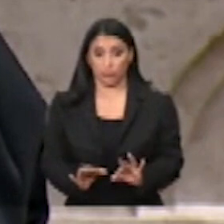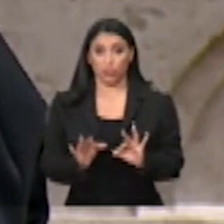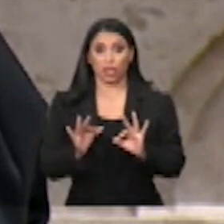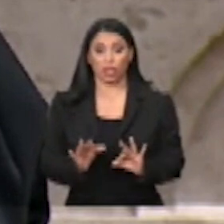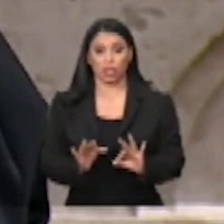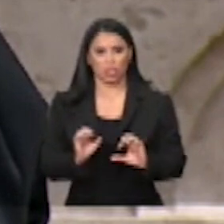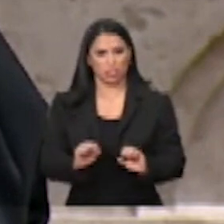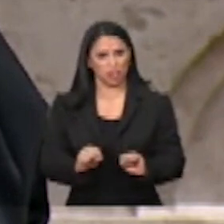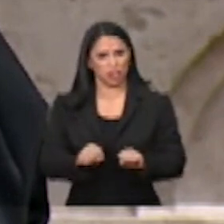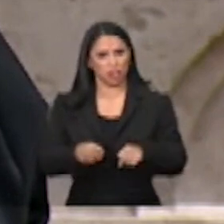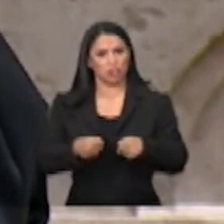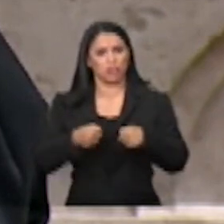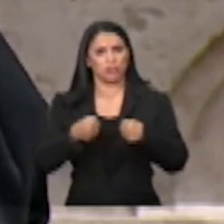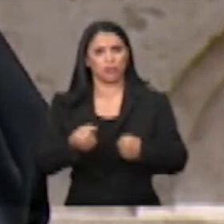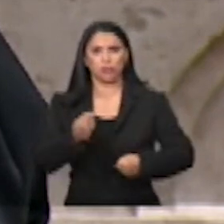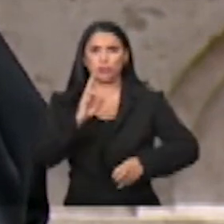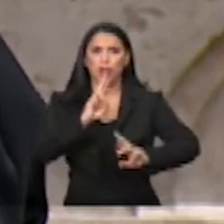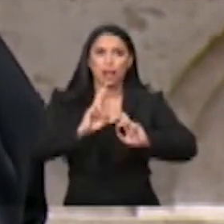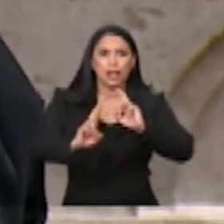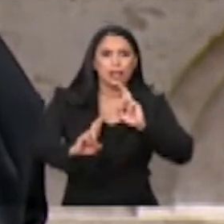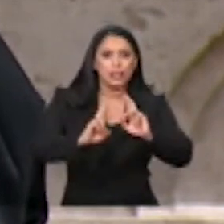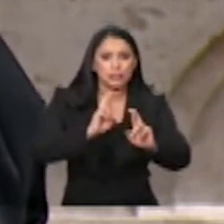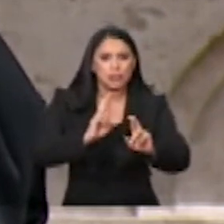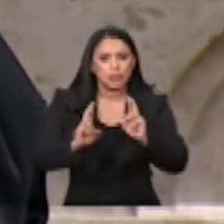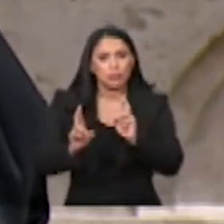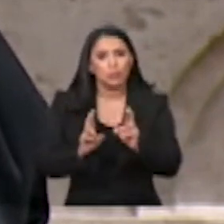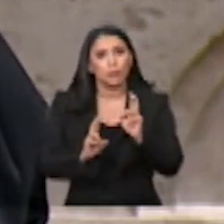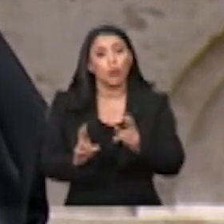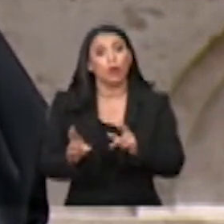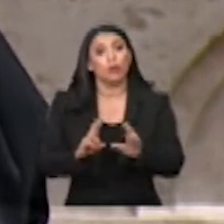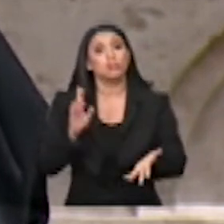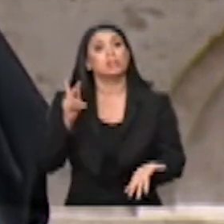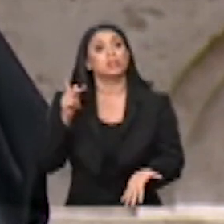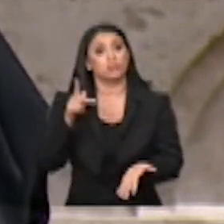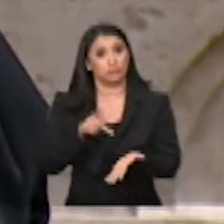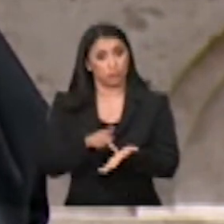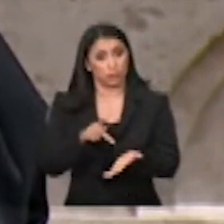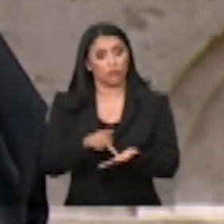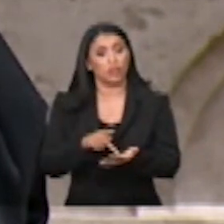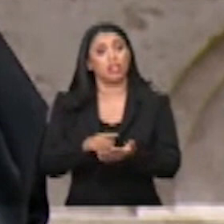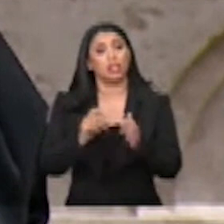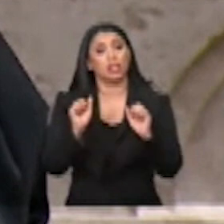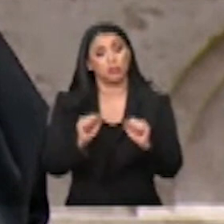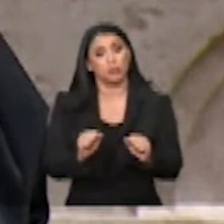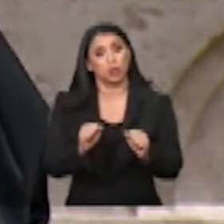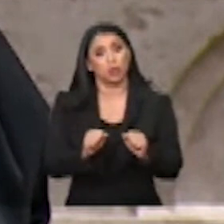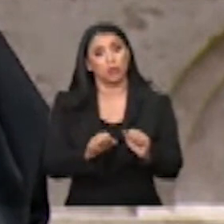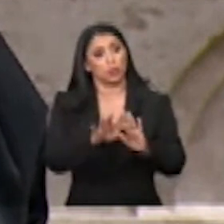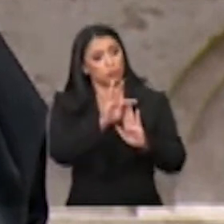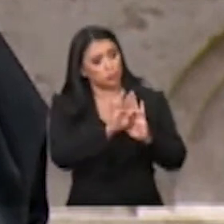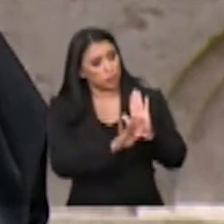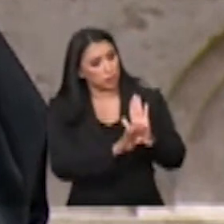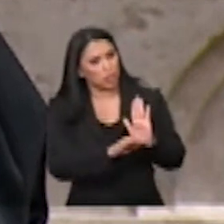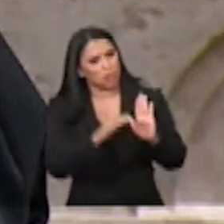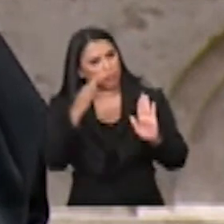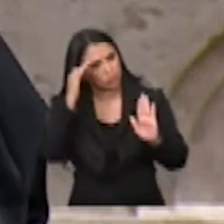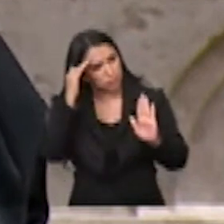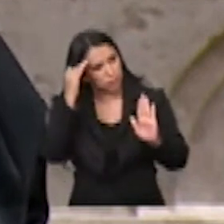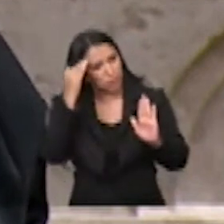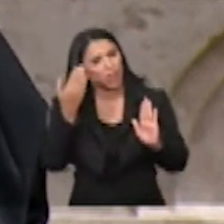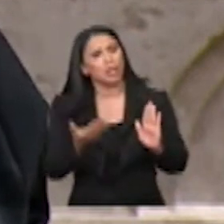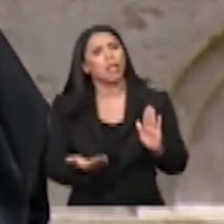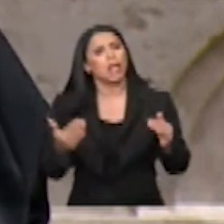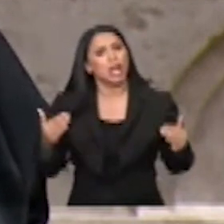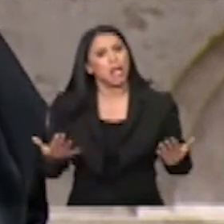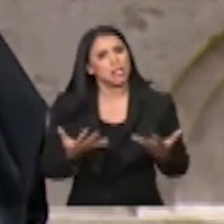esforce para encaminhar soluções viáveis e realistas ou para oferecer interpretações aceitáveis às